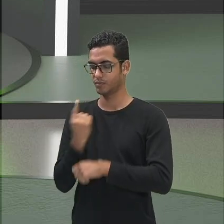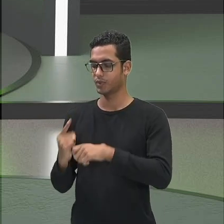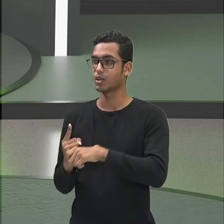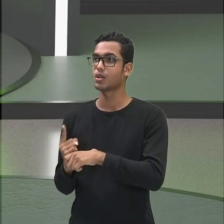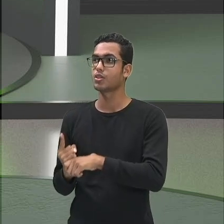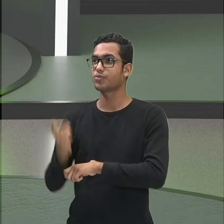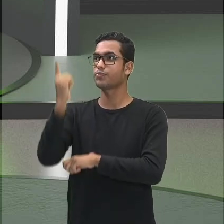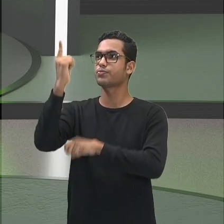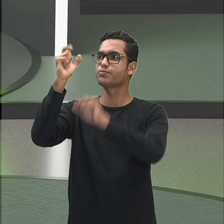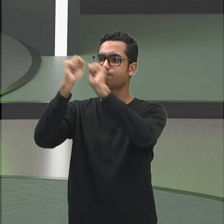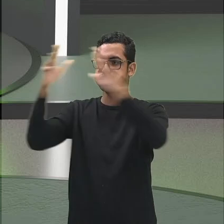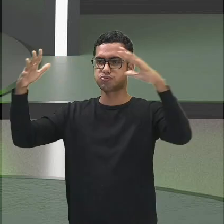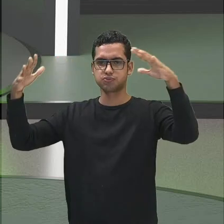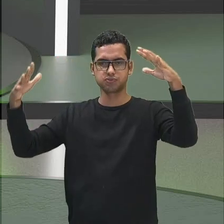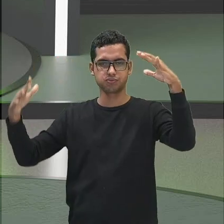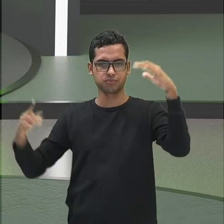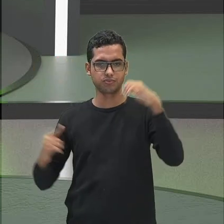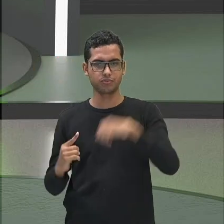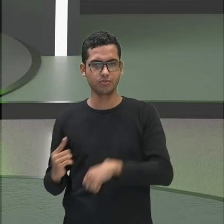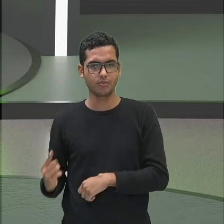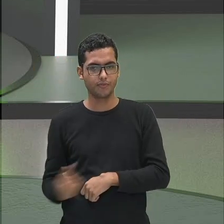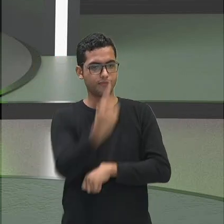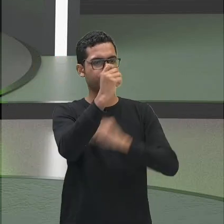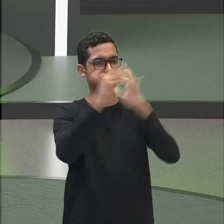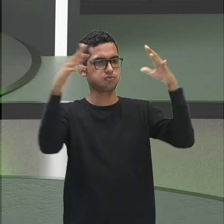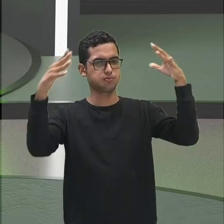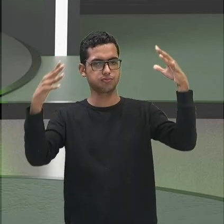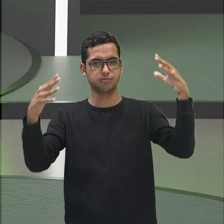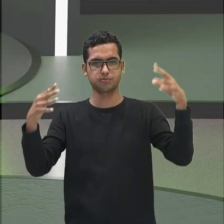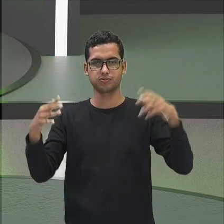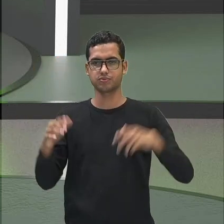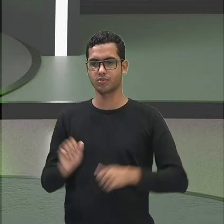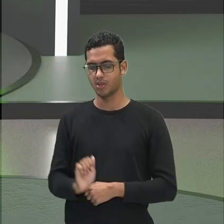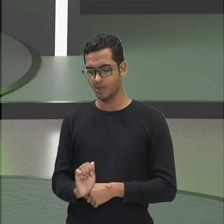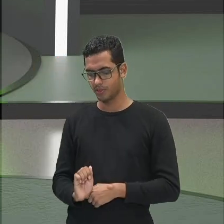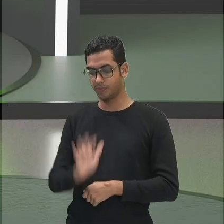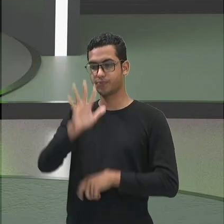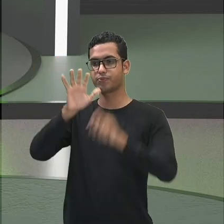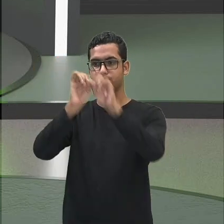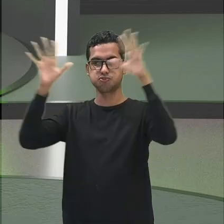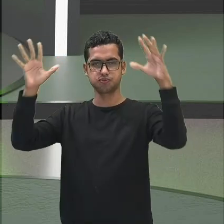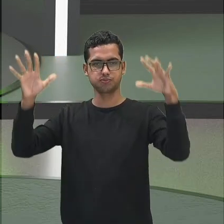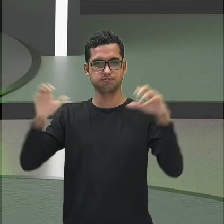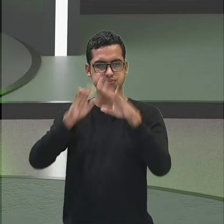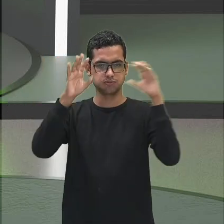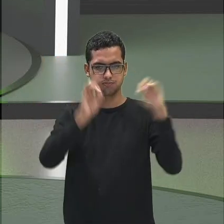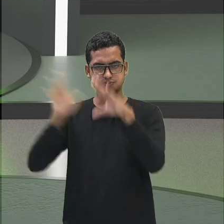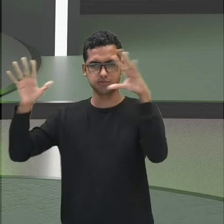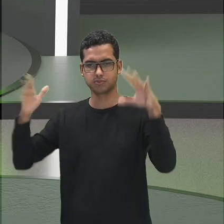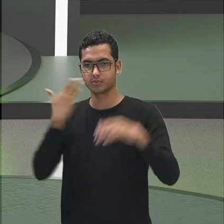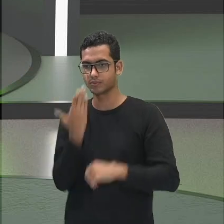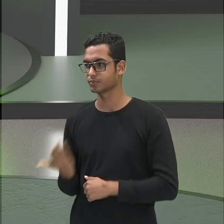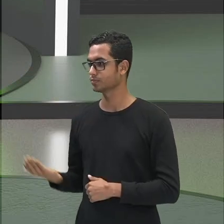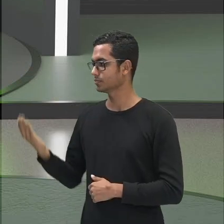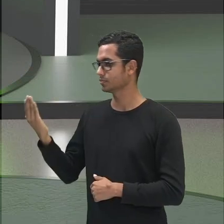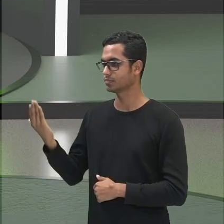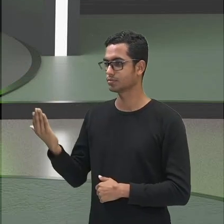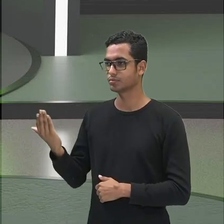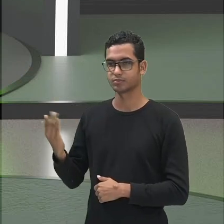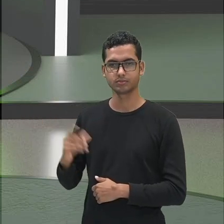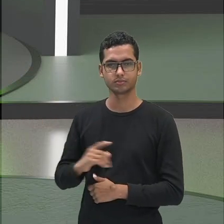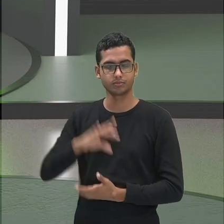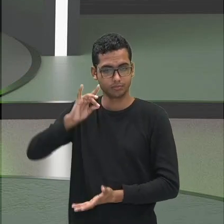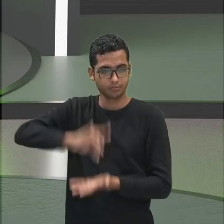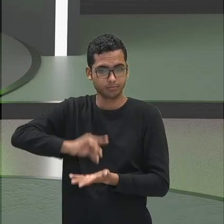uma reação que ocorre muito rápida e violenta, tá? É uma reação muito violenta,